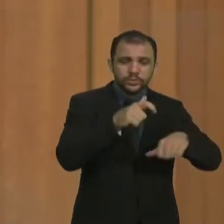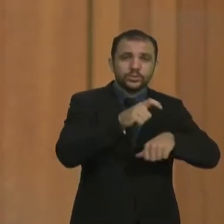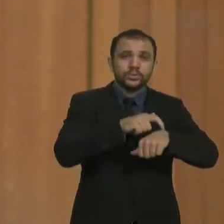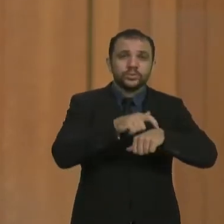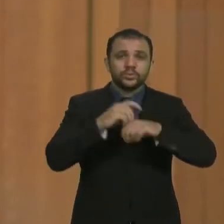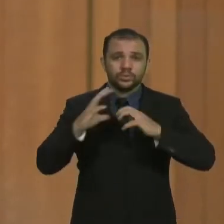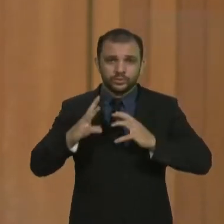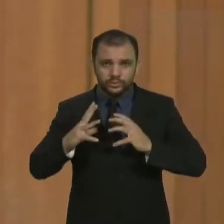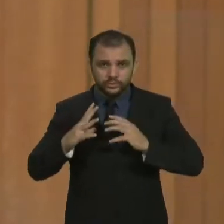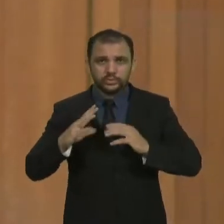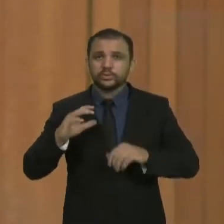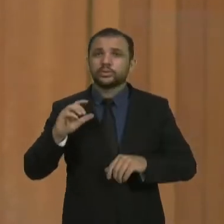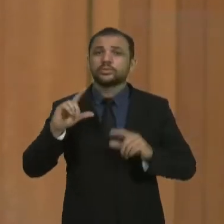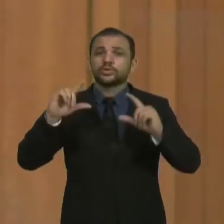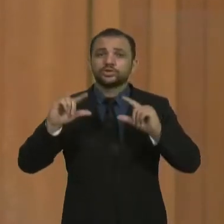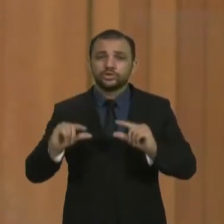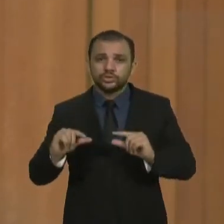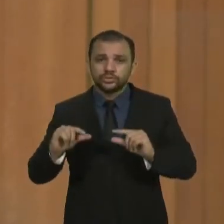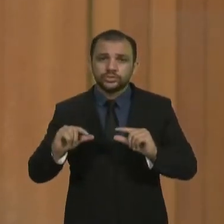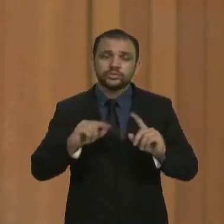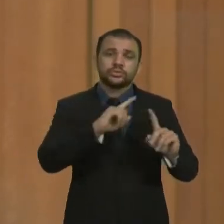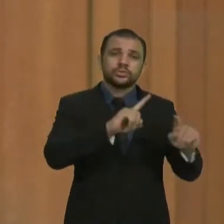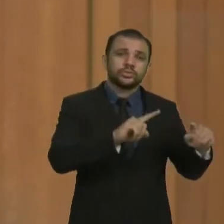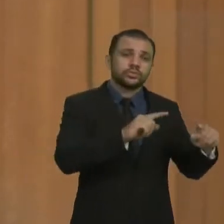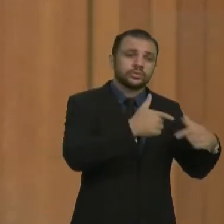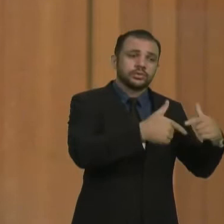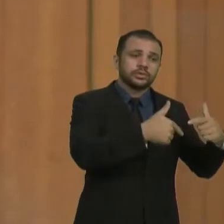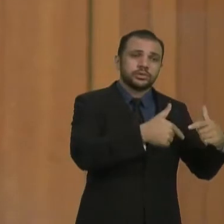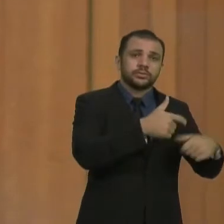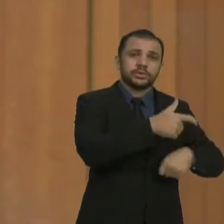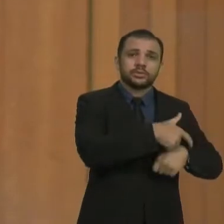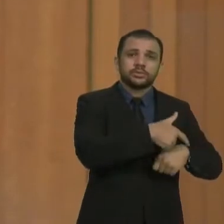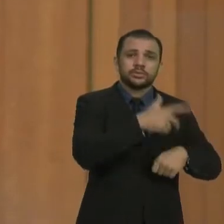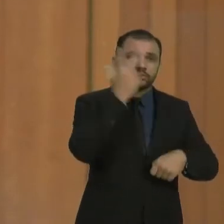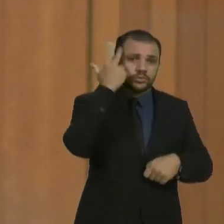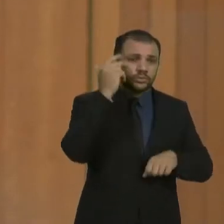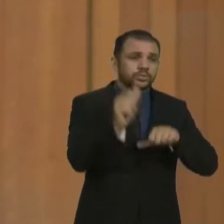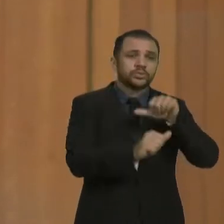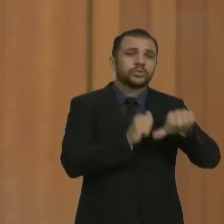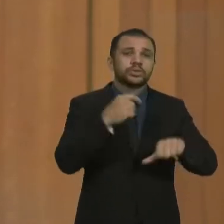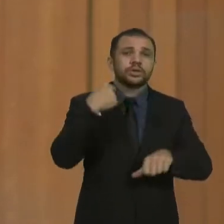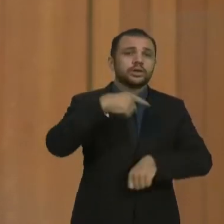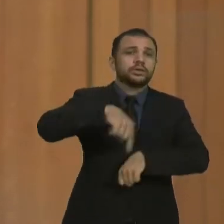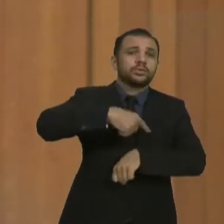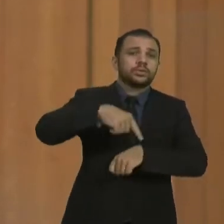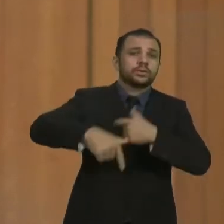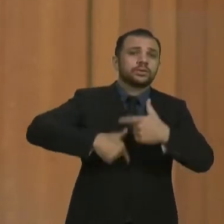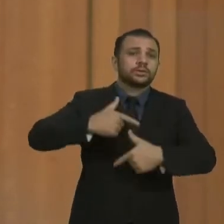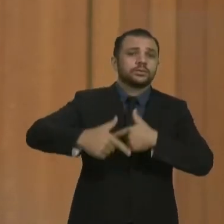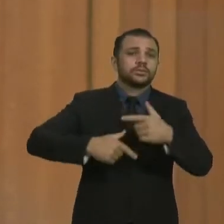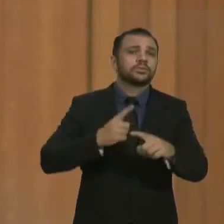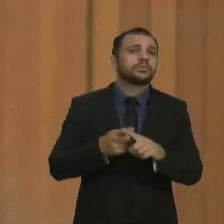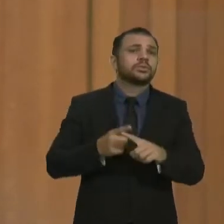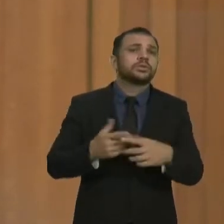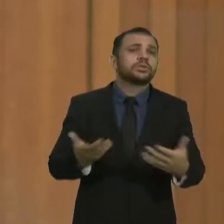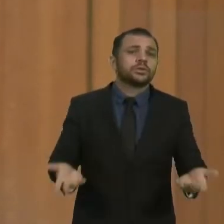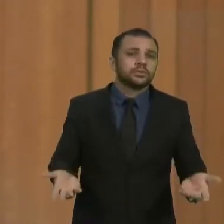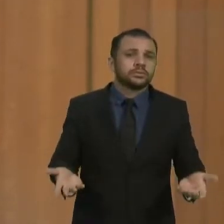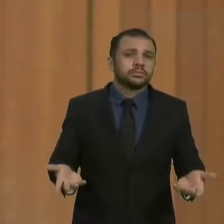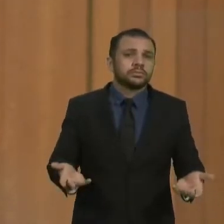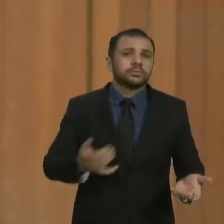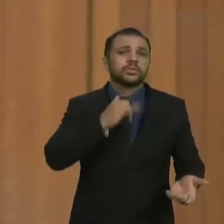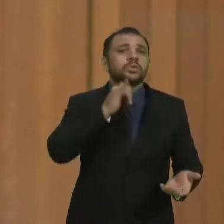e, consequentemente, alterando a carga horária, sem que tivesse nada que